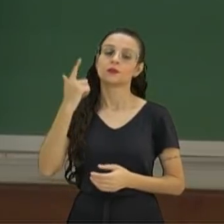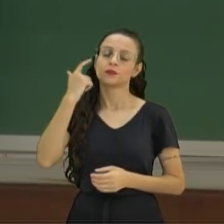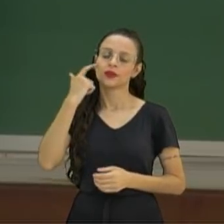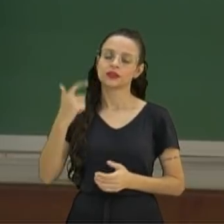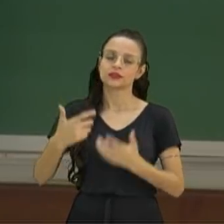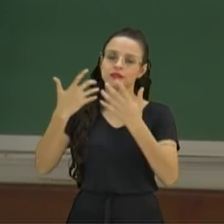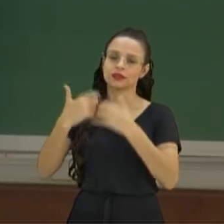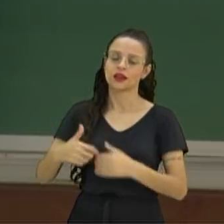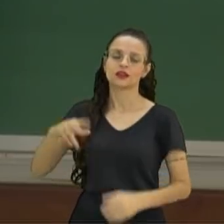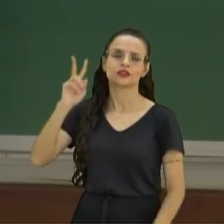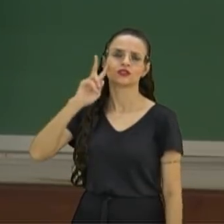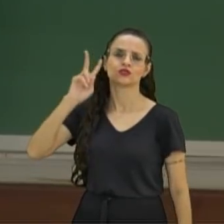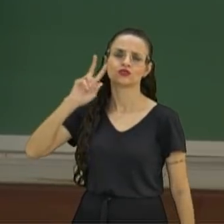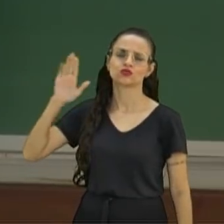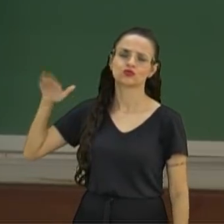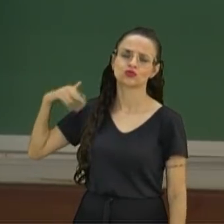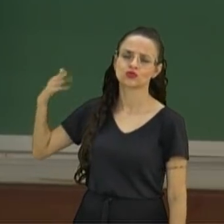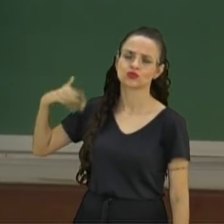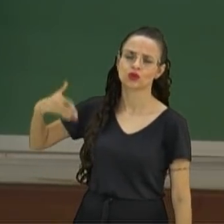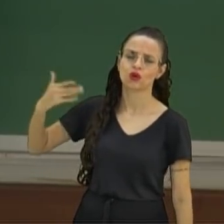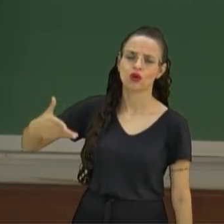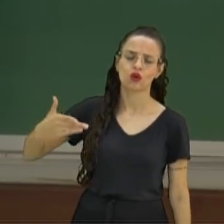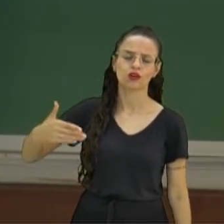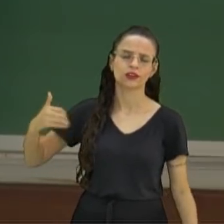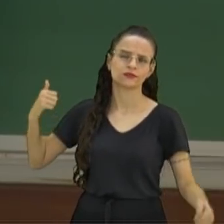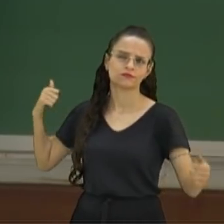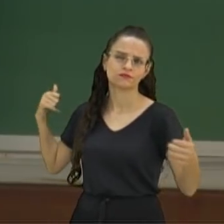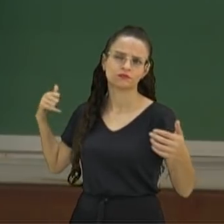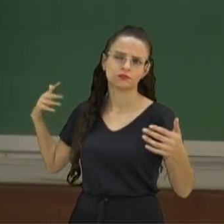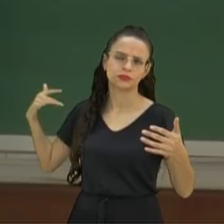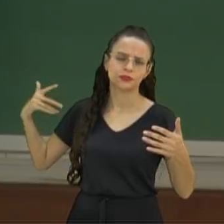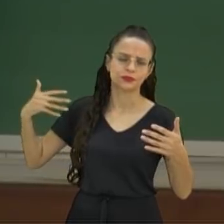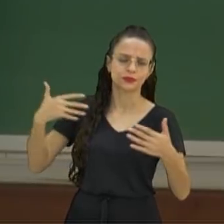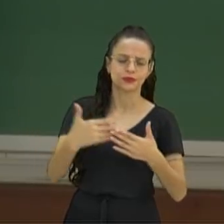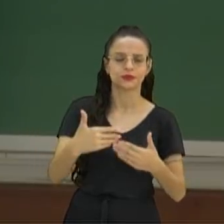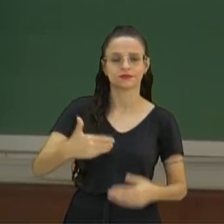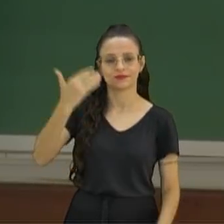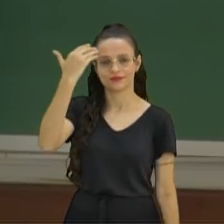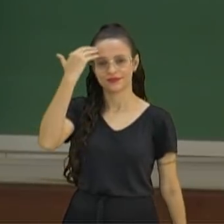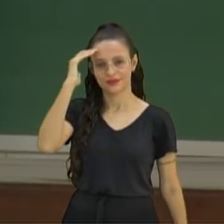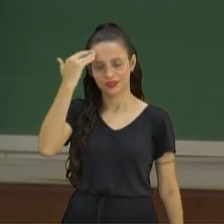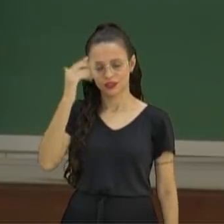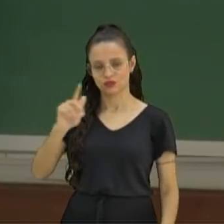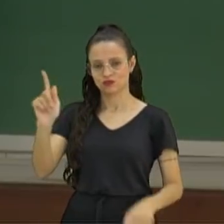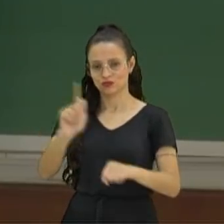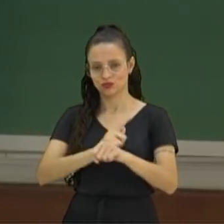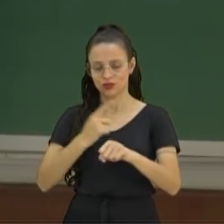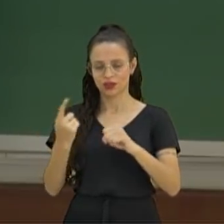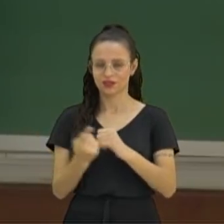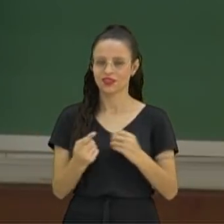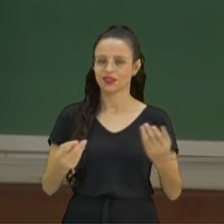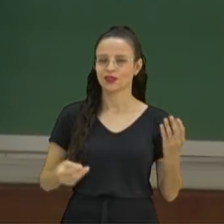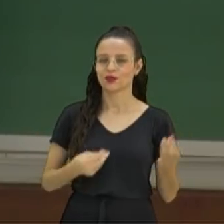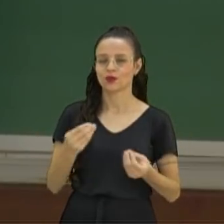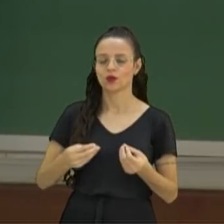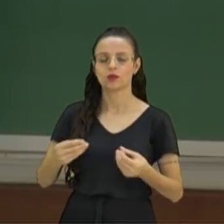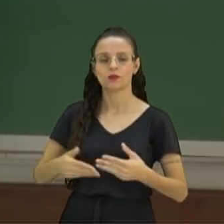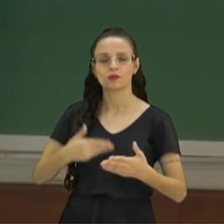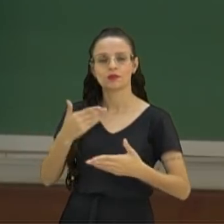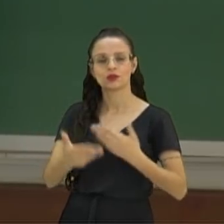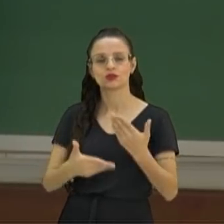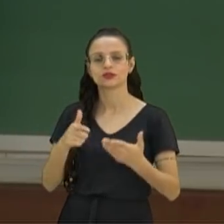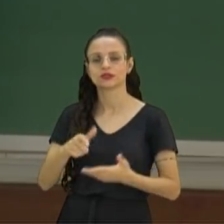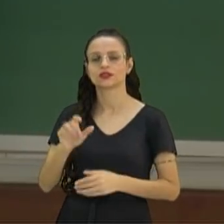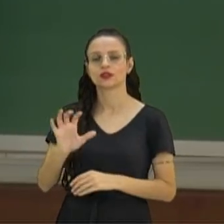ao longo da história, vamos usar a história ali para entender um pouquinho a geografia, né? Como esse processo